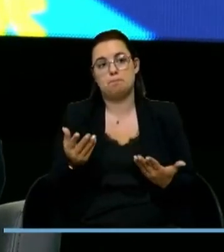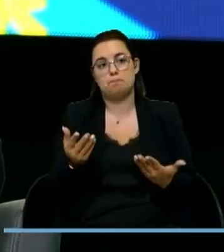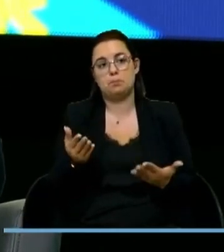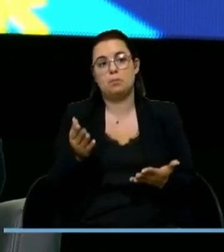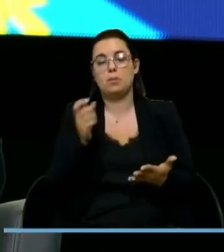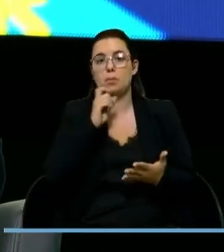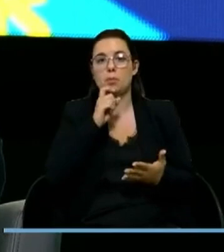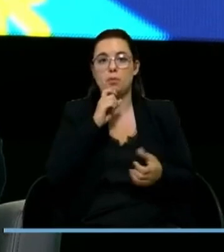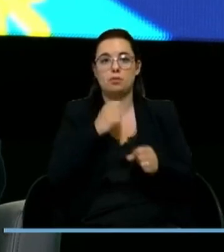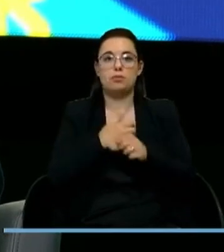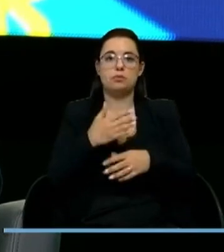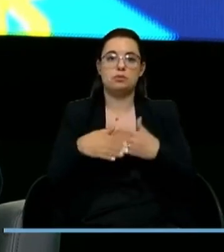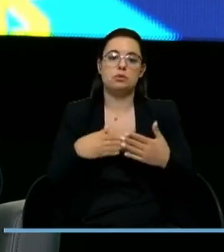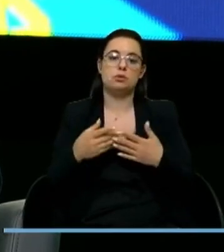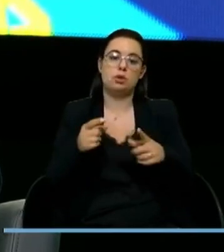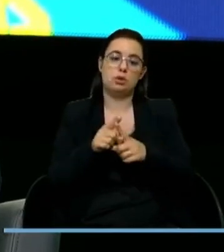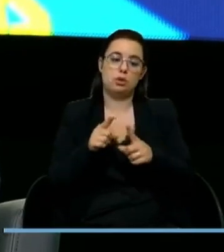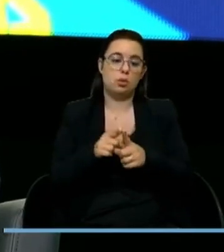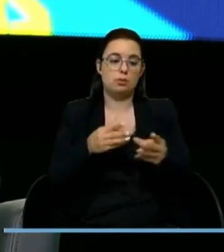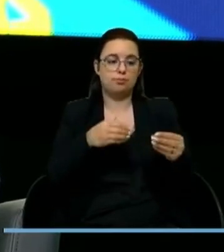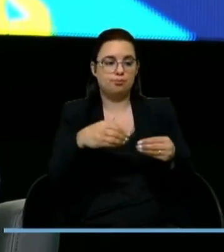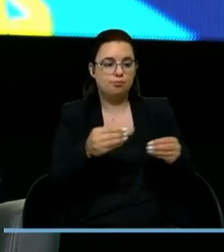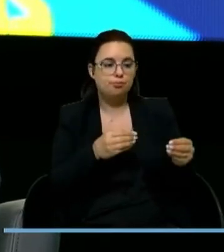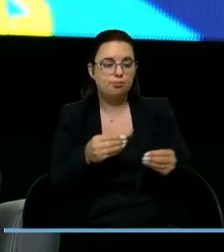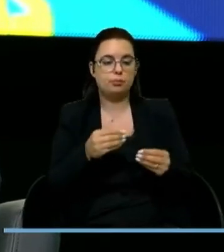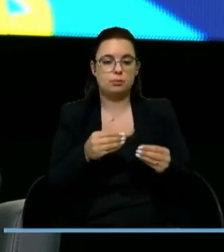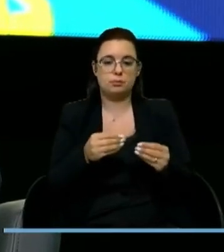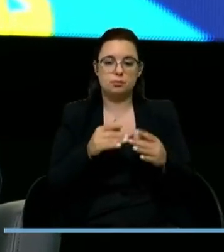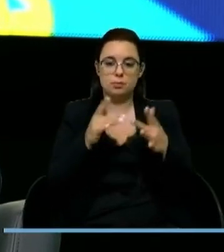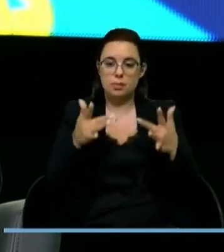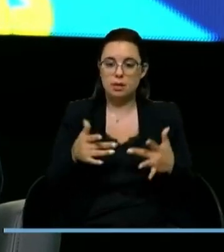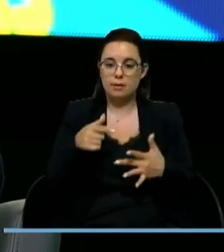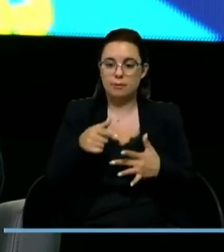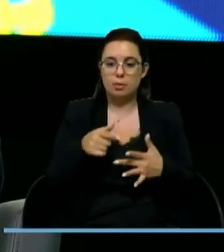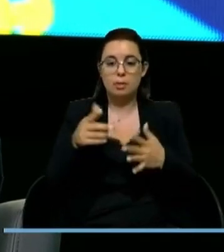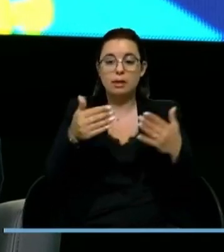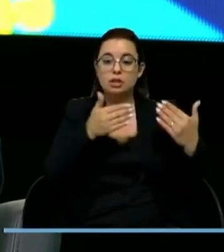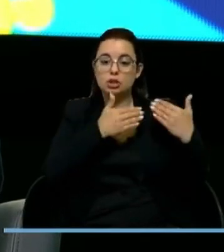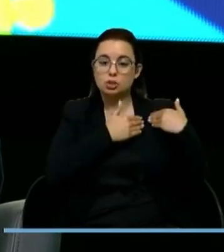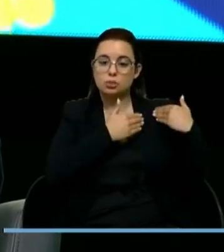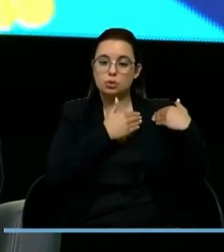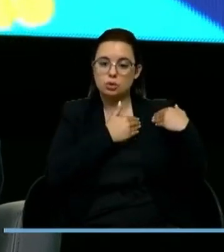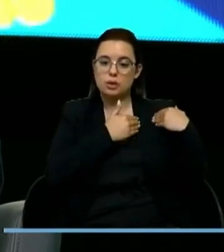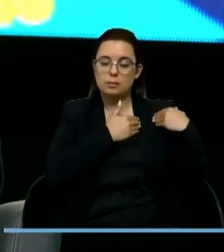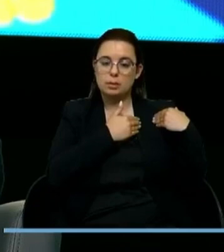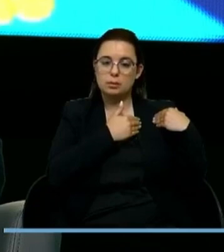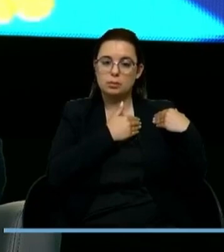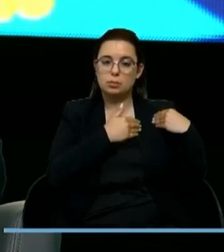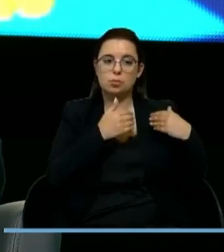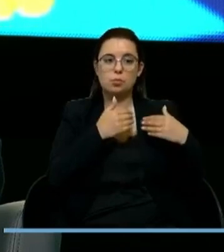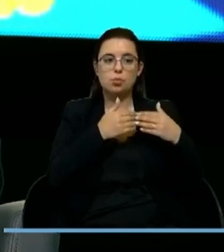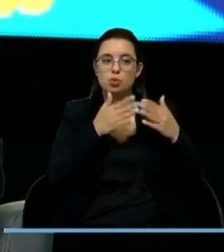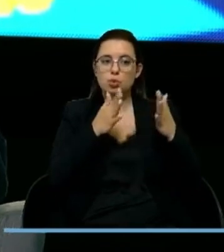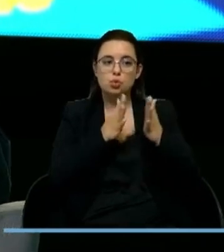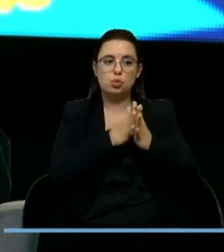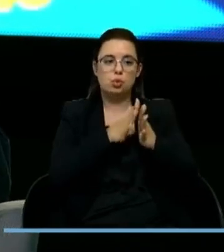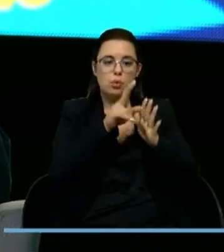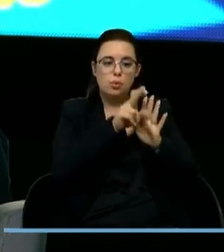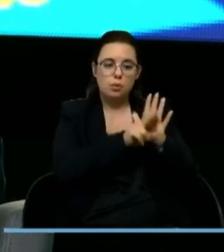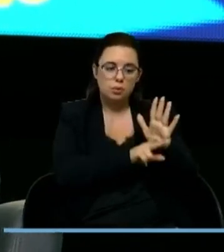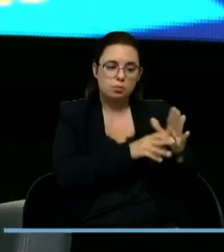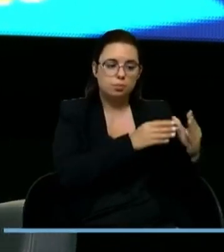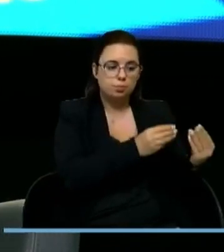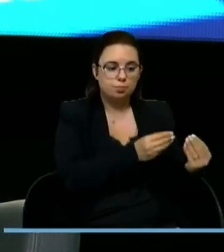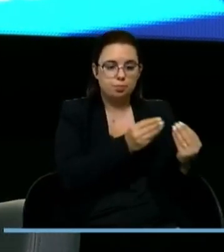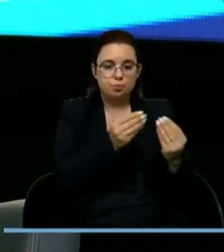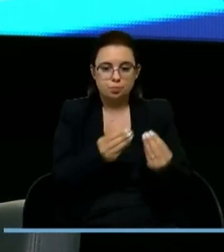pode funcionar como o operador da plataforma e é a entidade responsável pela todo o reporting regulatório